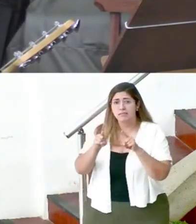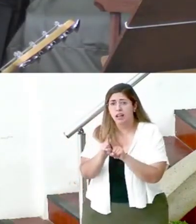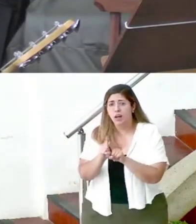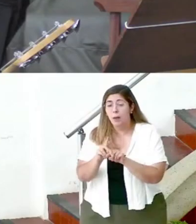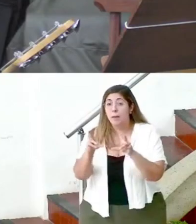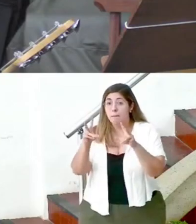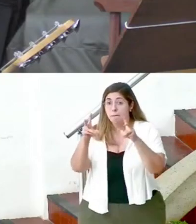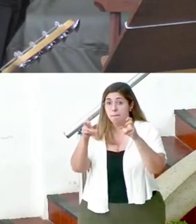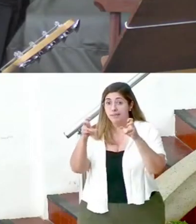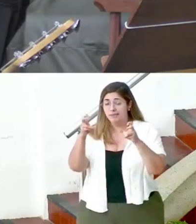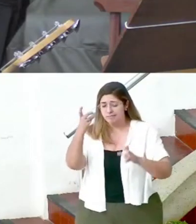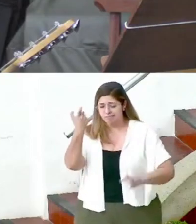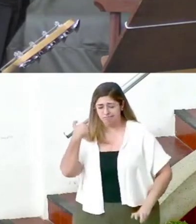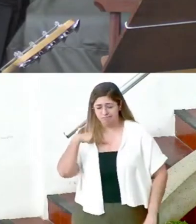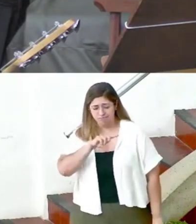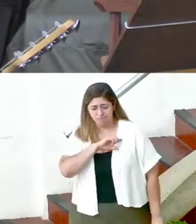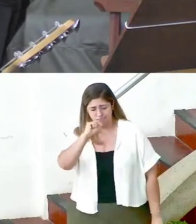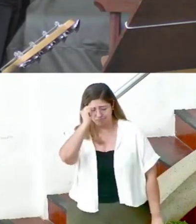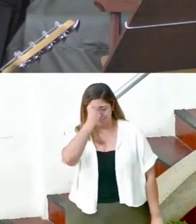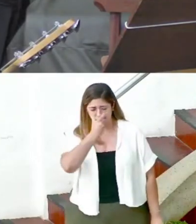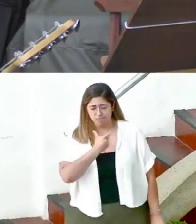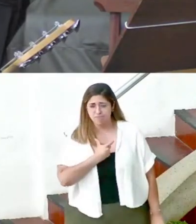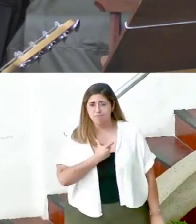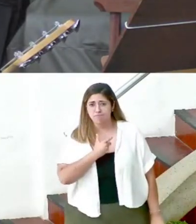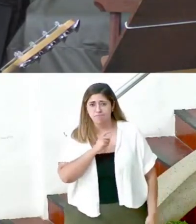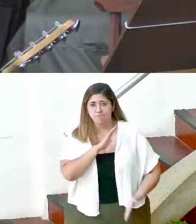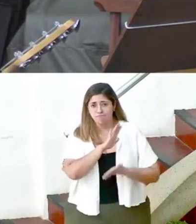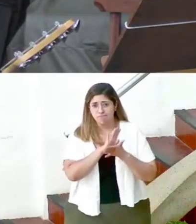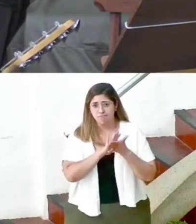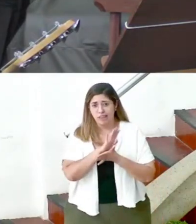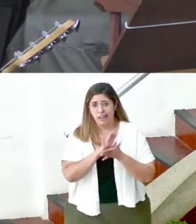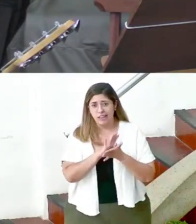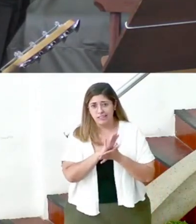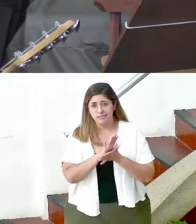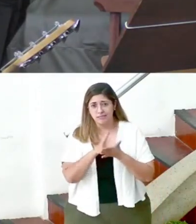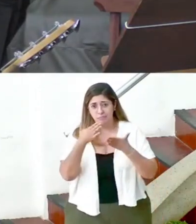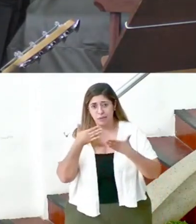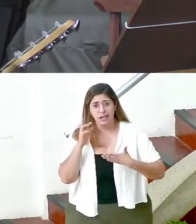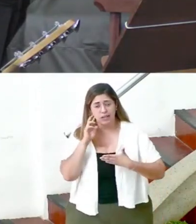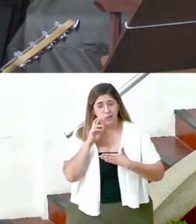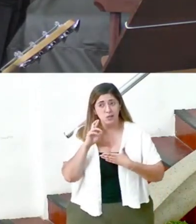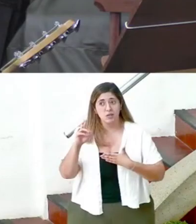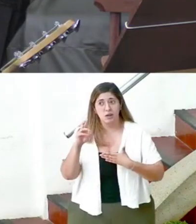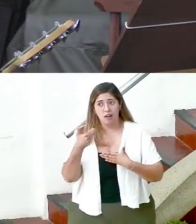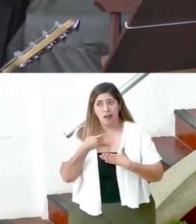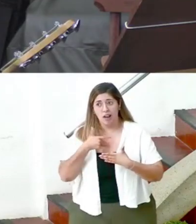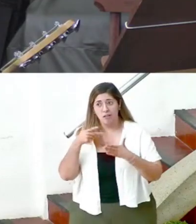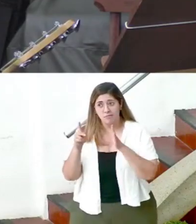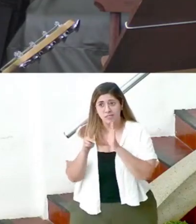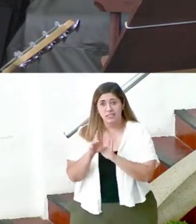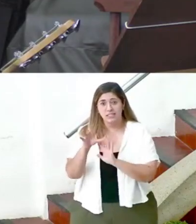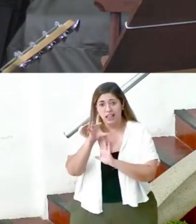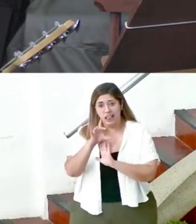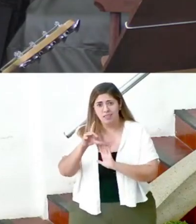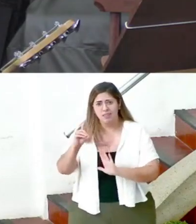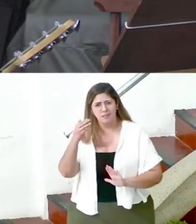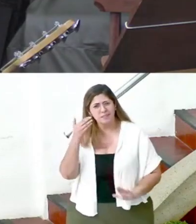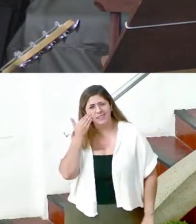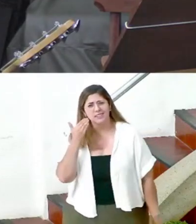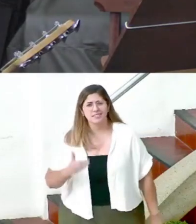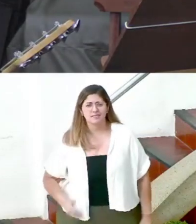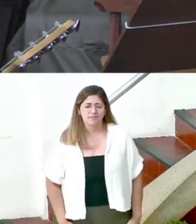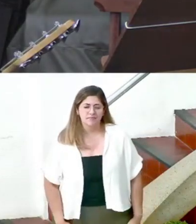fraqueza, da nossa inutilidade, do nosso não valor? É possível, irmãos. E é possível como os versículos 30 e 31